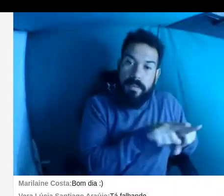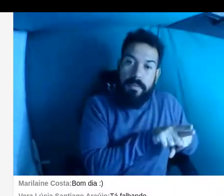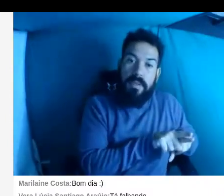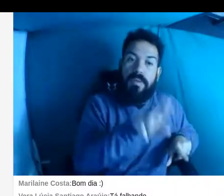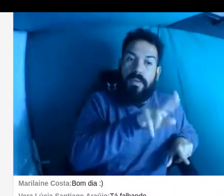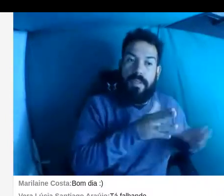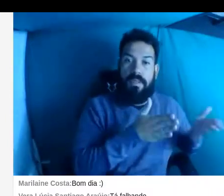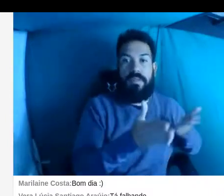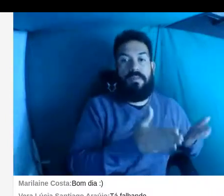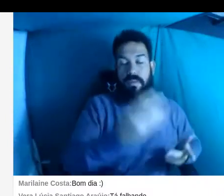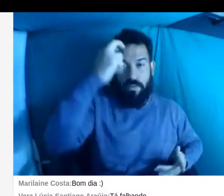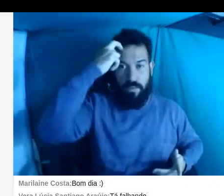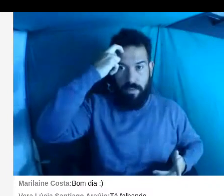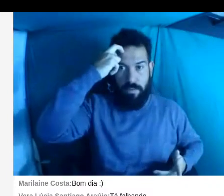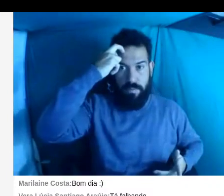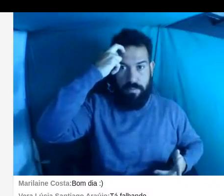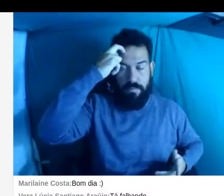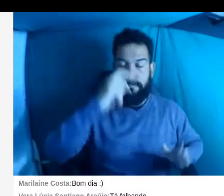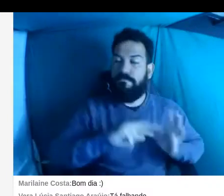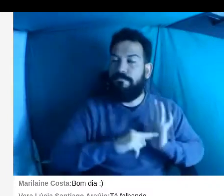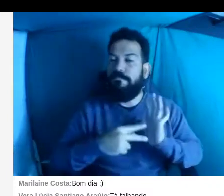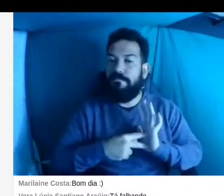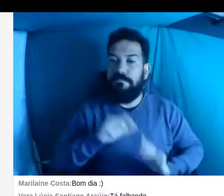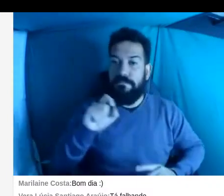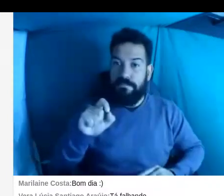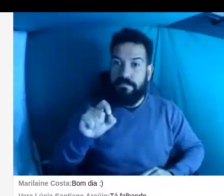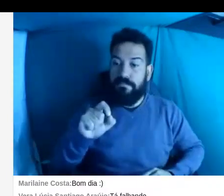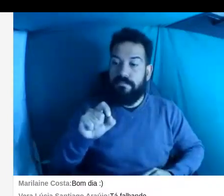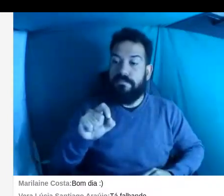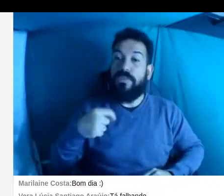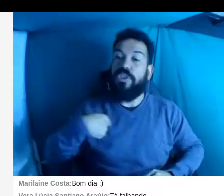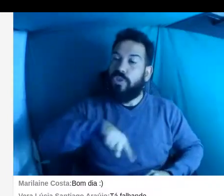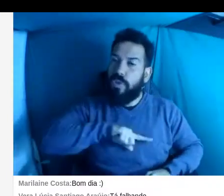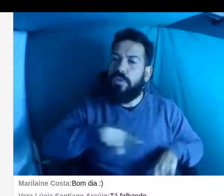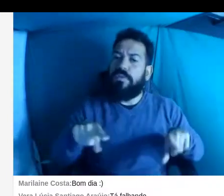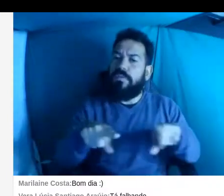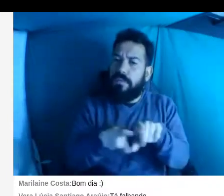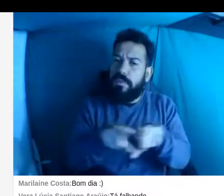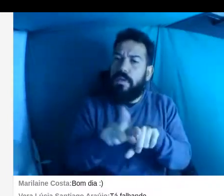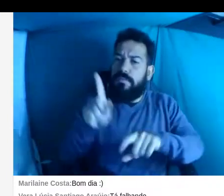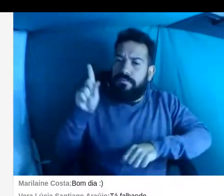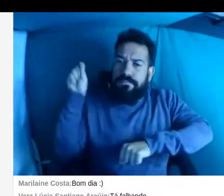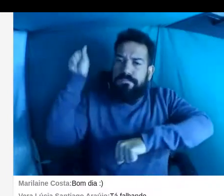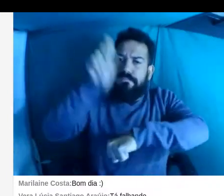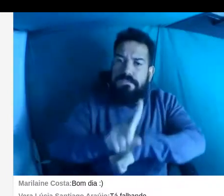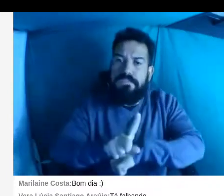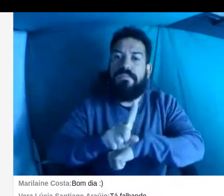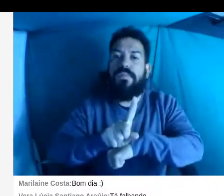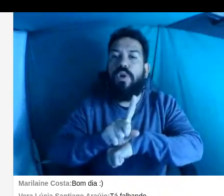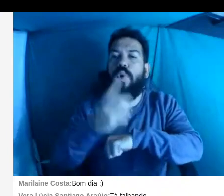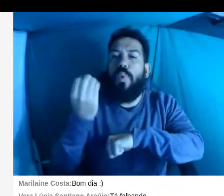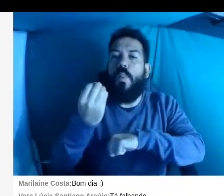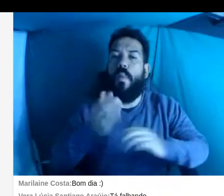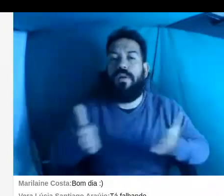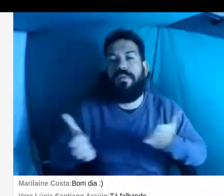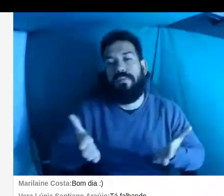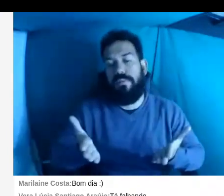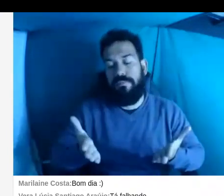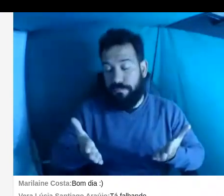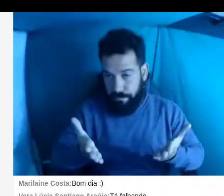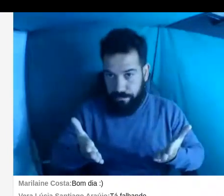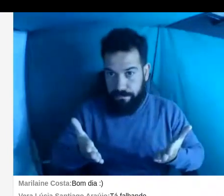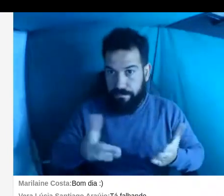cultural. Ou seja, nós somos também protagonistas do processo de acessibilidade. E é muito interessante isso,